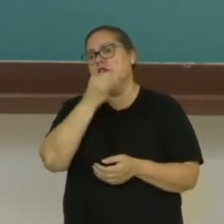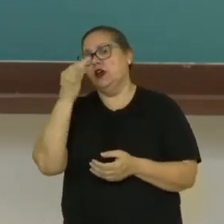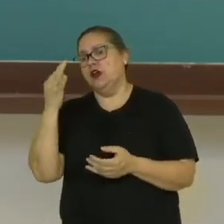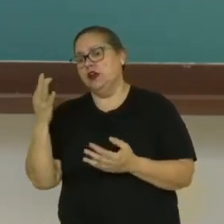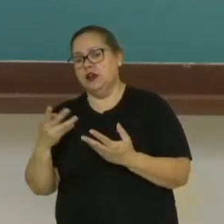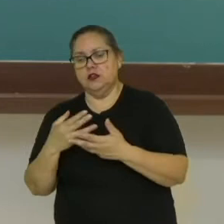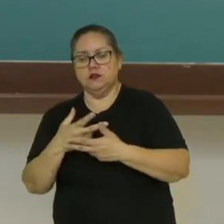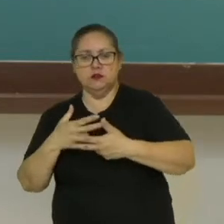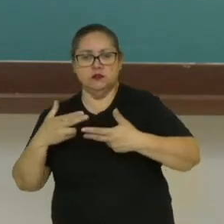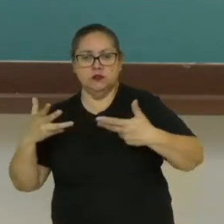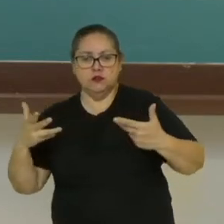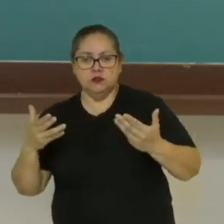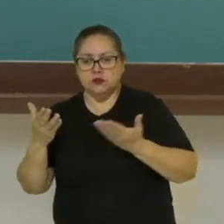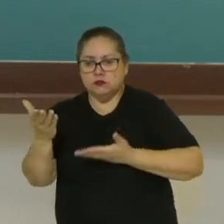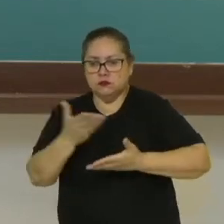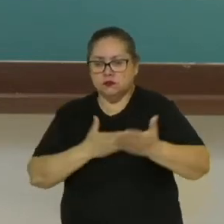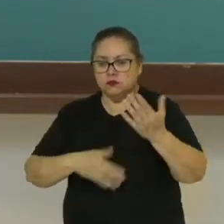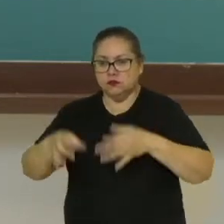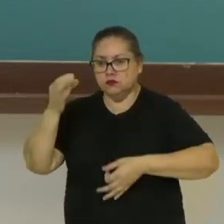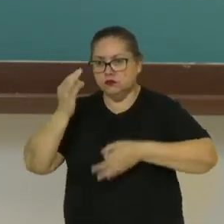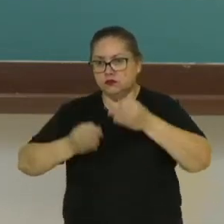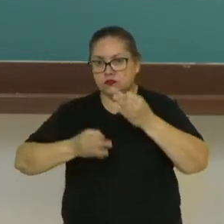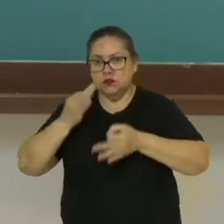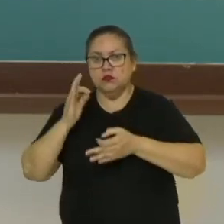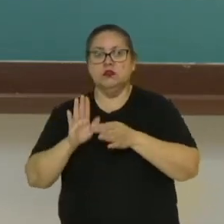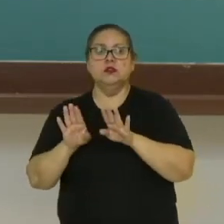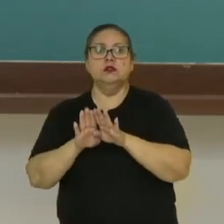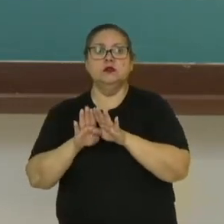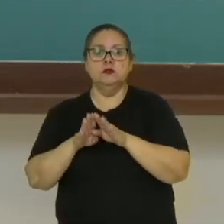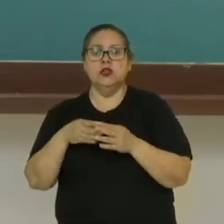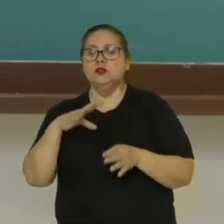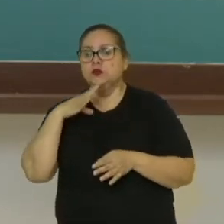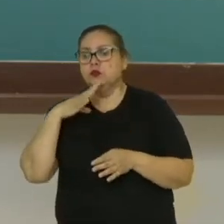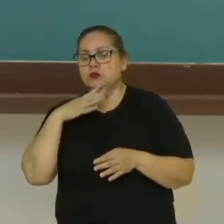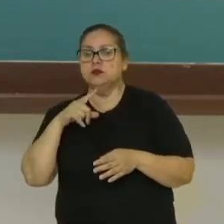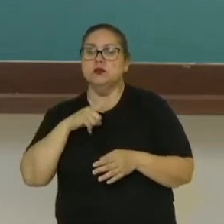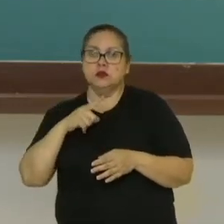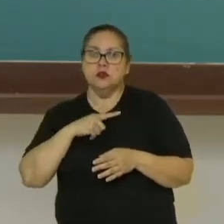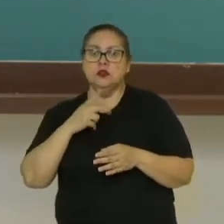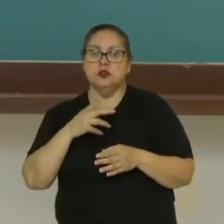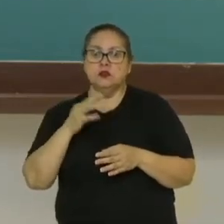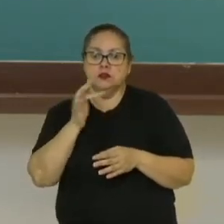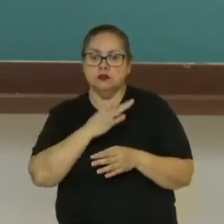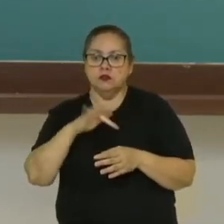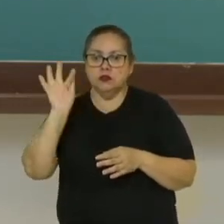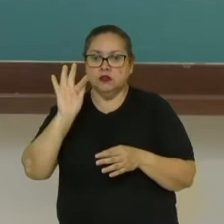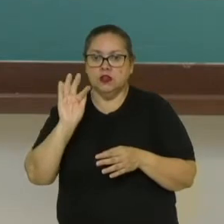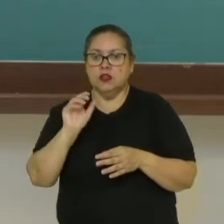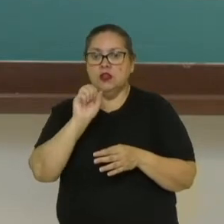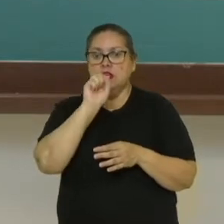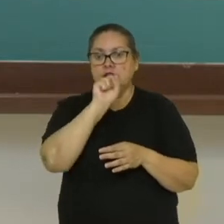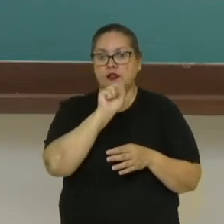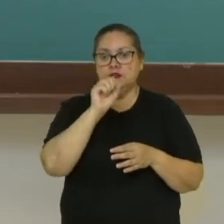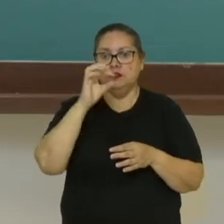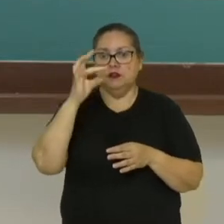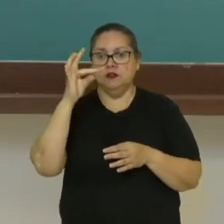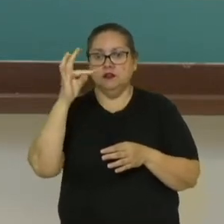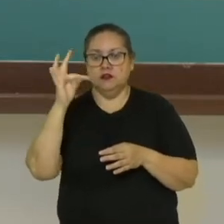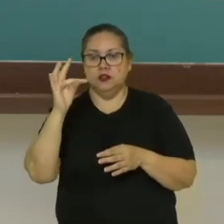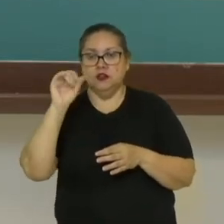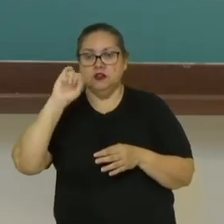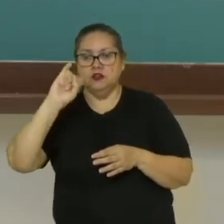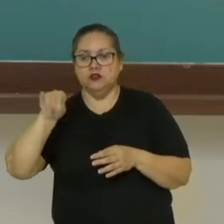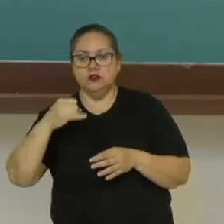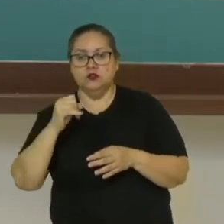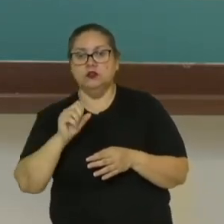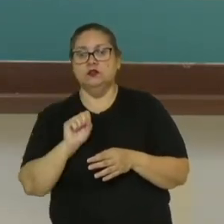esferas das relações jurídicas, né, pessoal? E a mais conhecida que nós temos está na Federação, que é o STJ, o